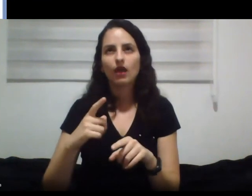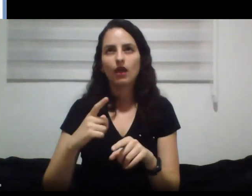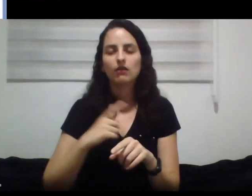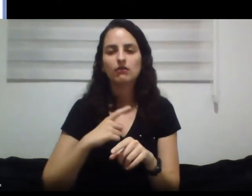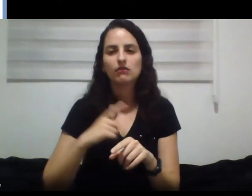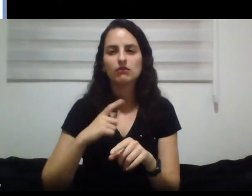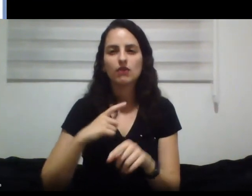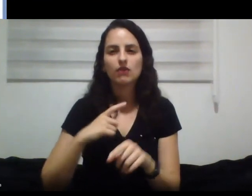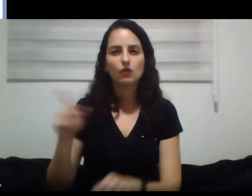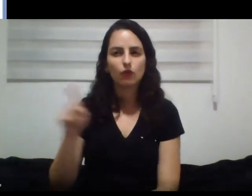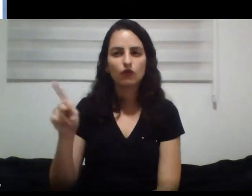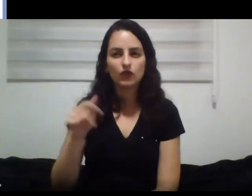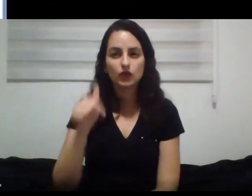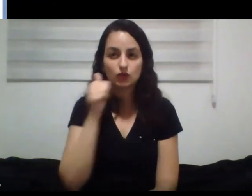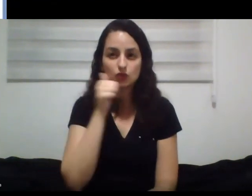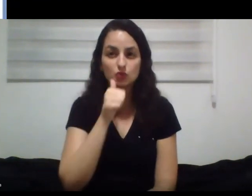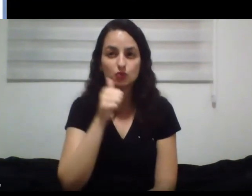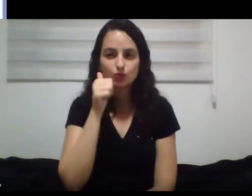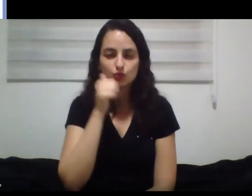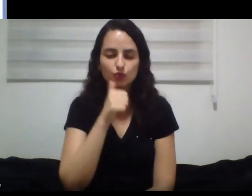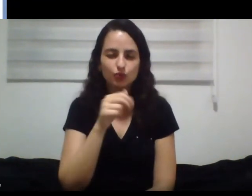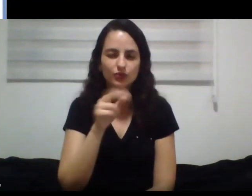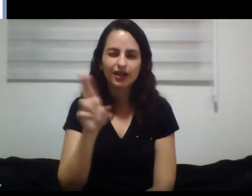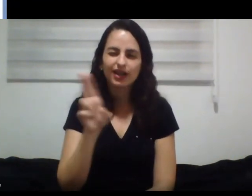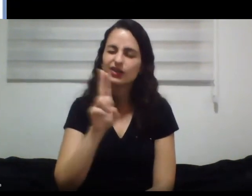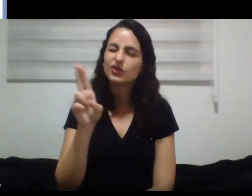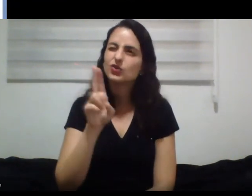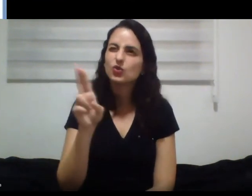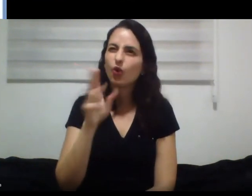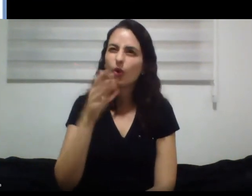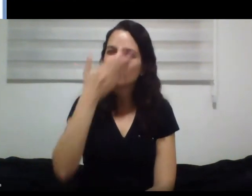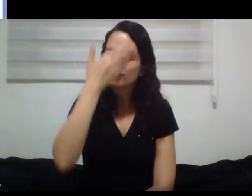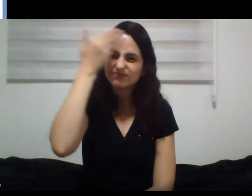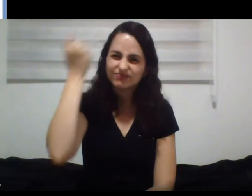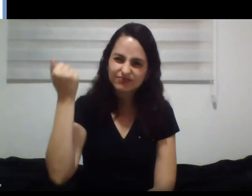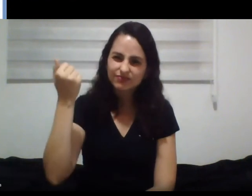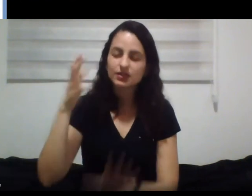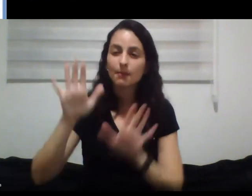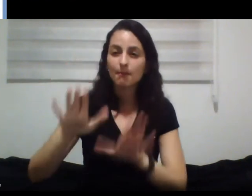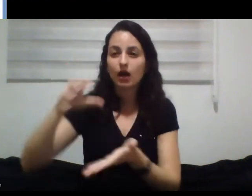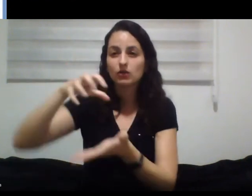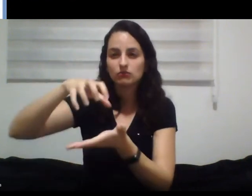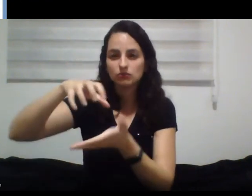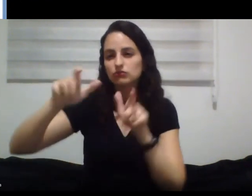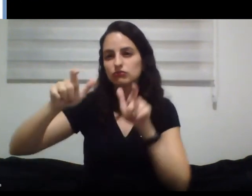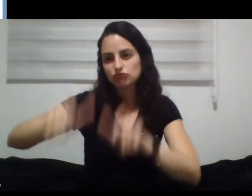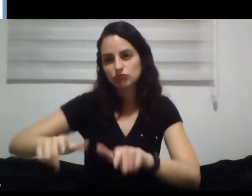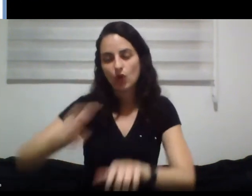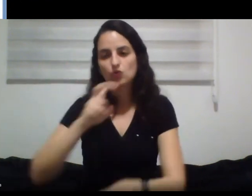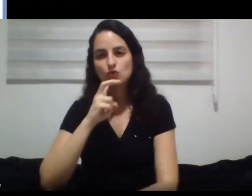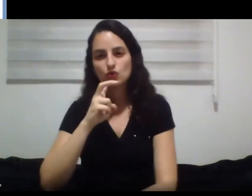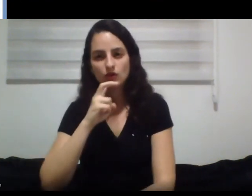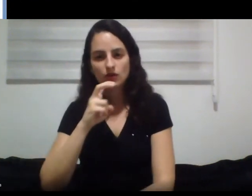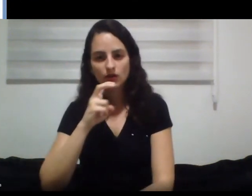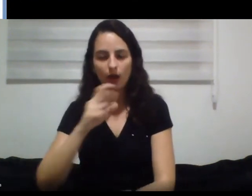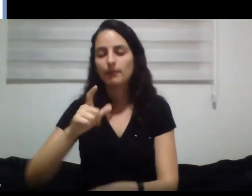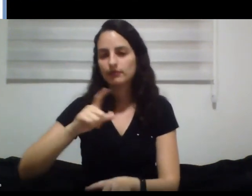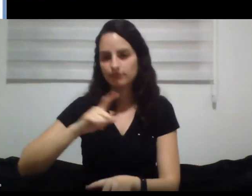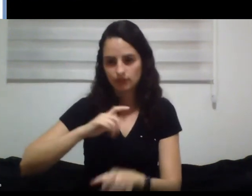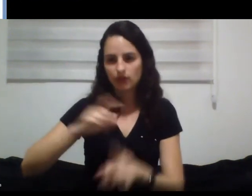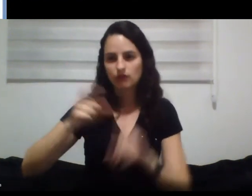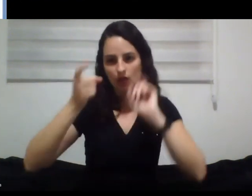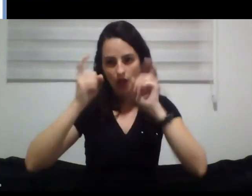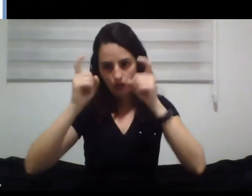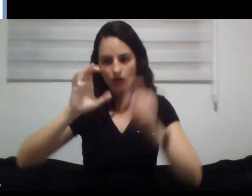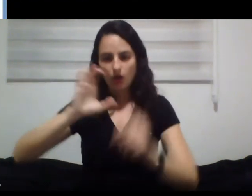que ela achava interessante manter as referências básicas no plano de ensino, porque é o cerne, né, o fio condutor